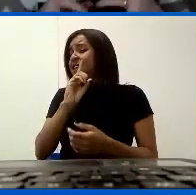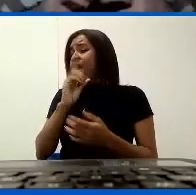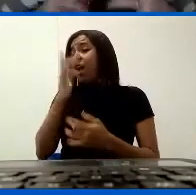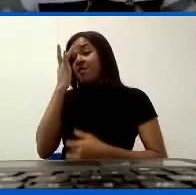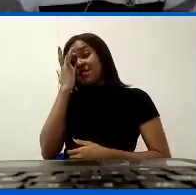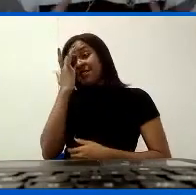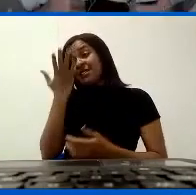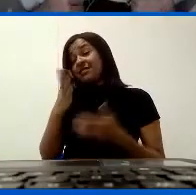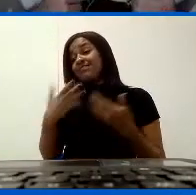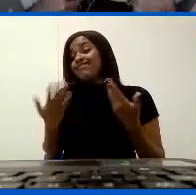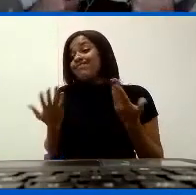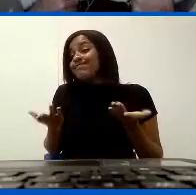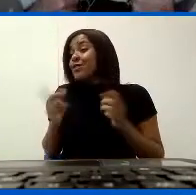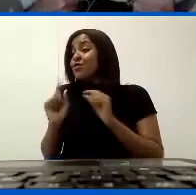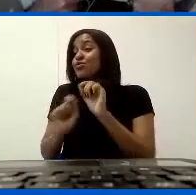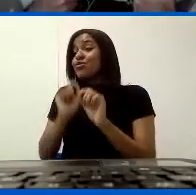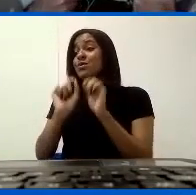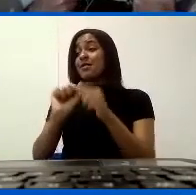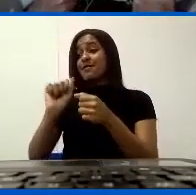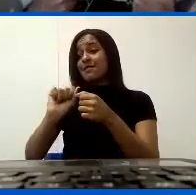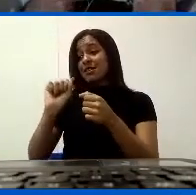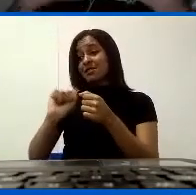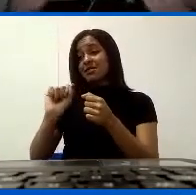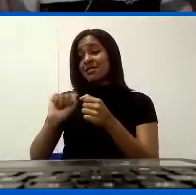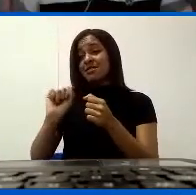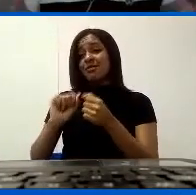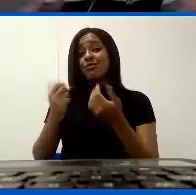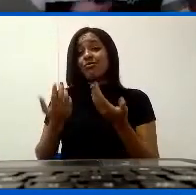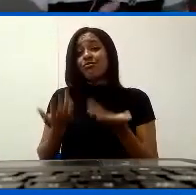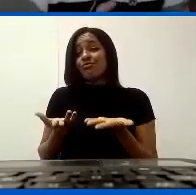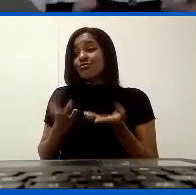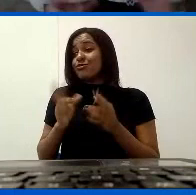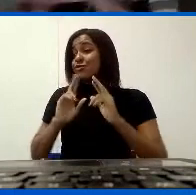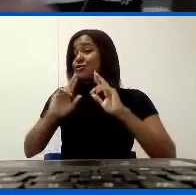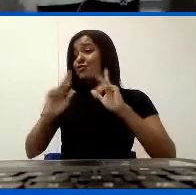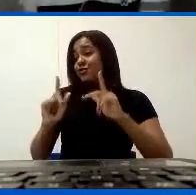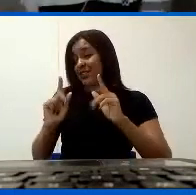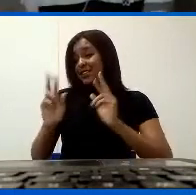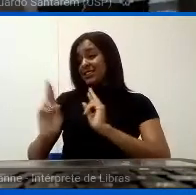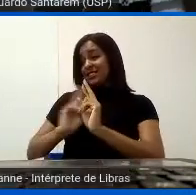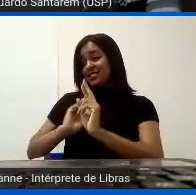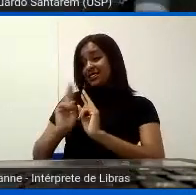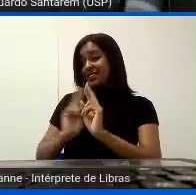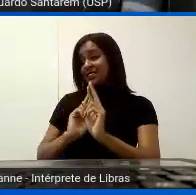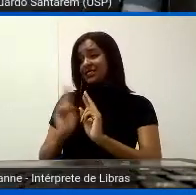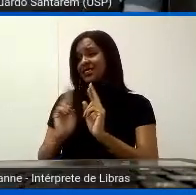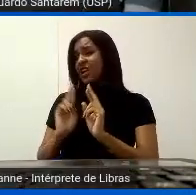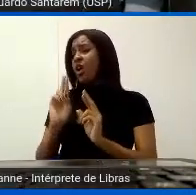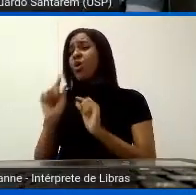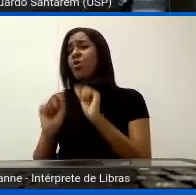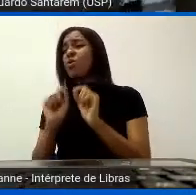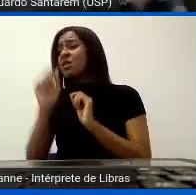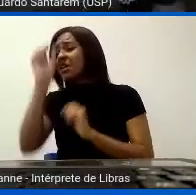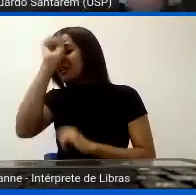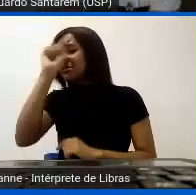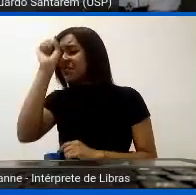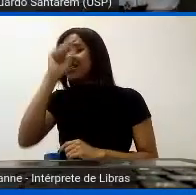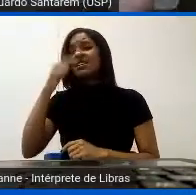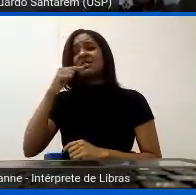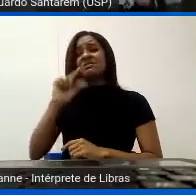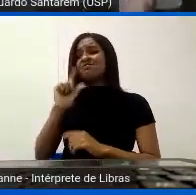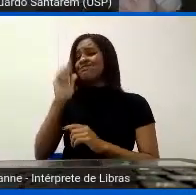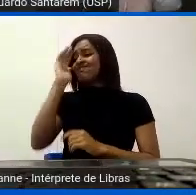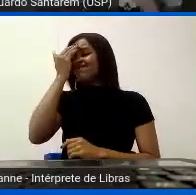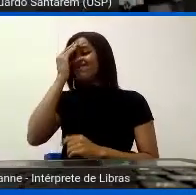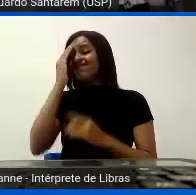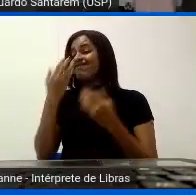ou seja o que que ele tá trazendo de diferente em relação ao calor porque tem que dar um tá aprendendo porque que ele não tá conseguindo compreender Quando eu